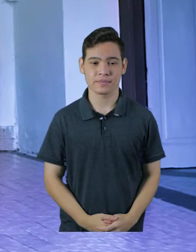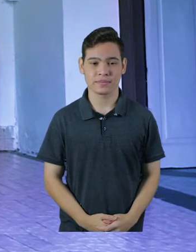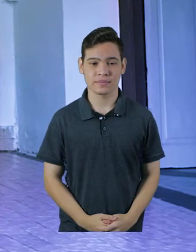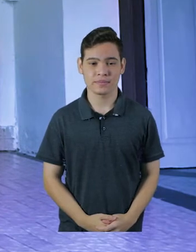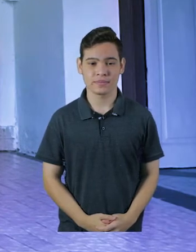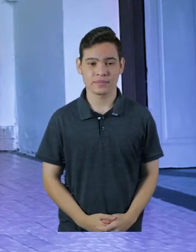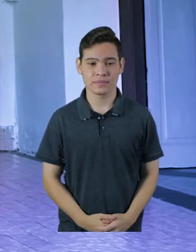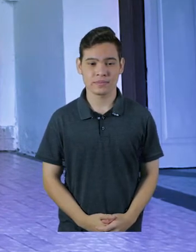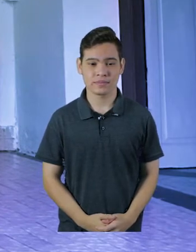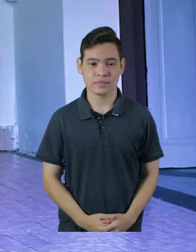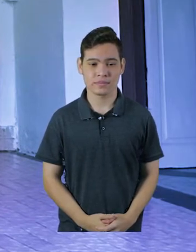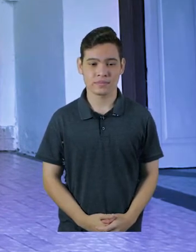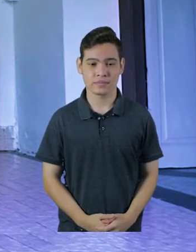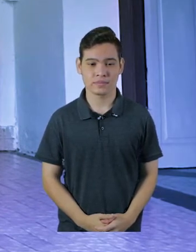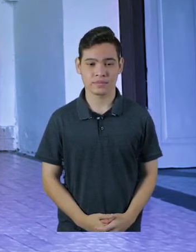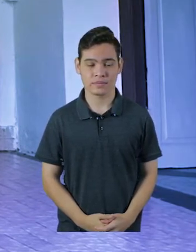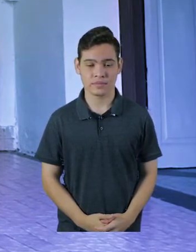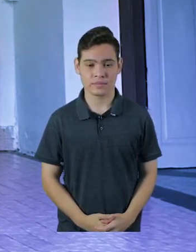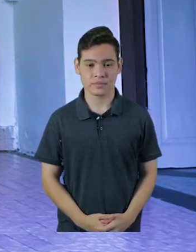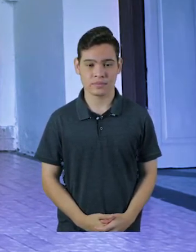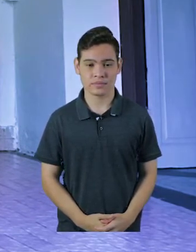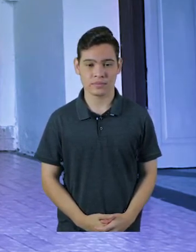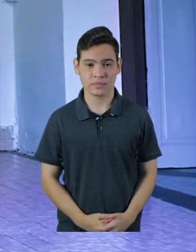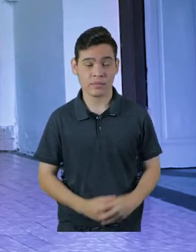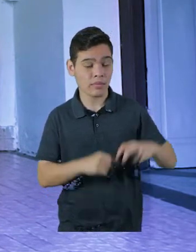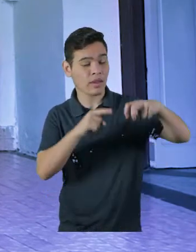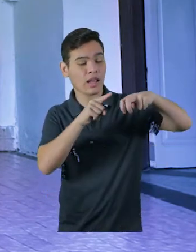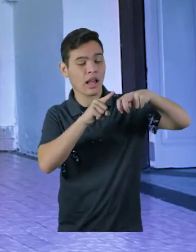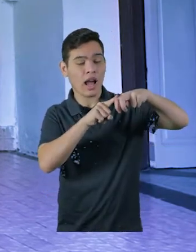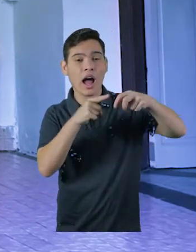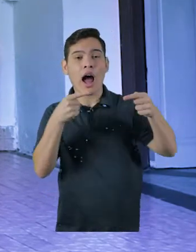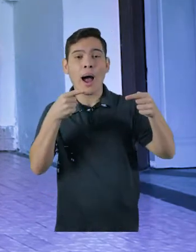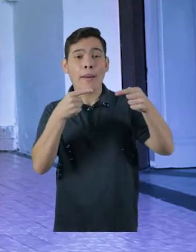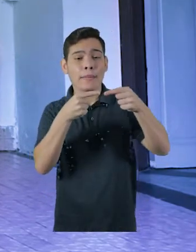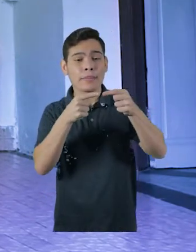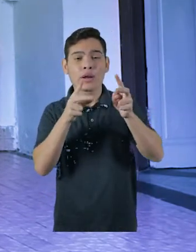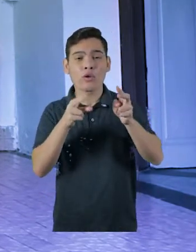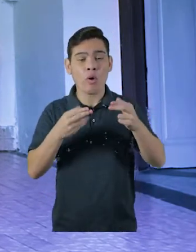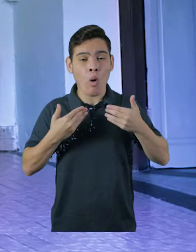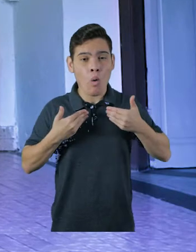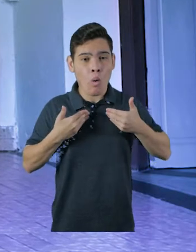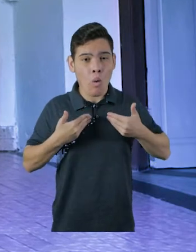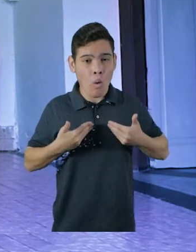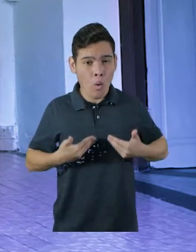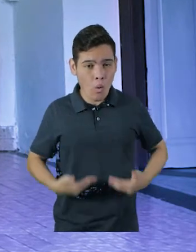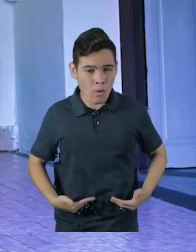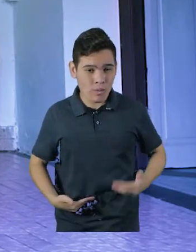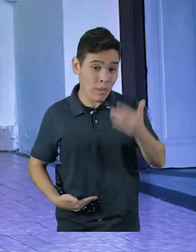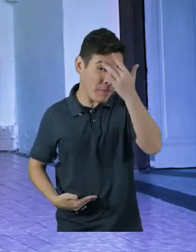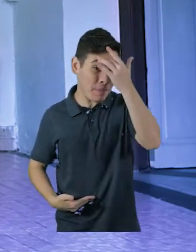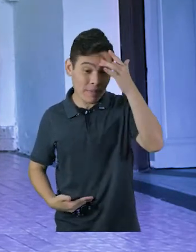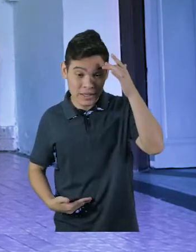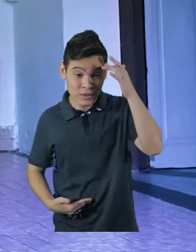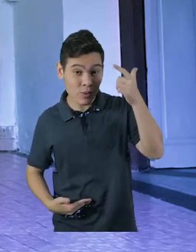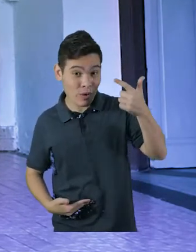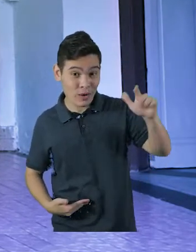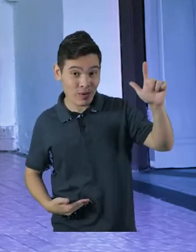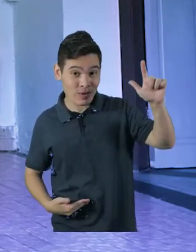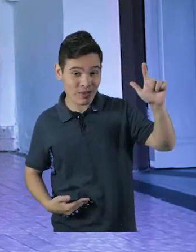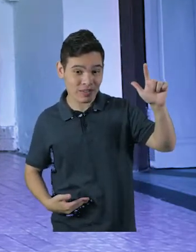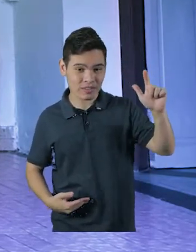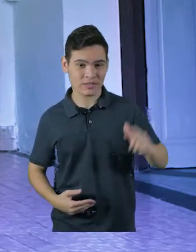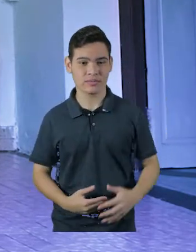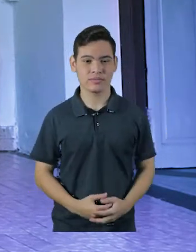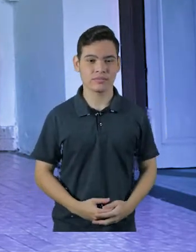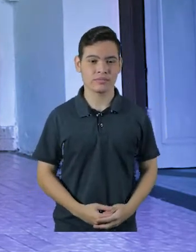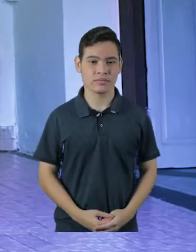está aqui usando esse objeto como um outro corpo, um estímulo. Você já se